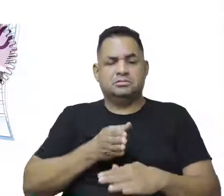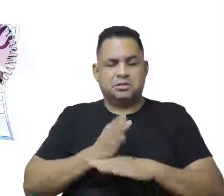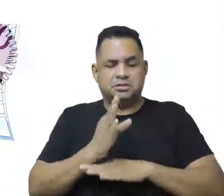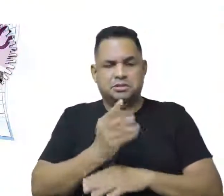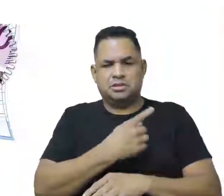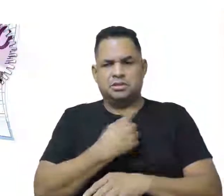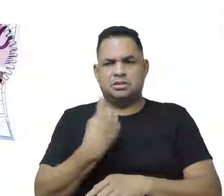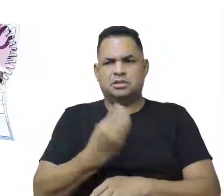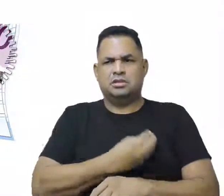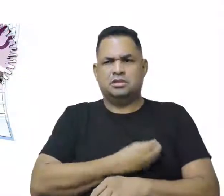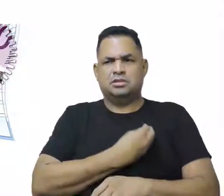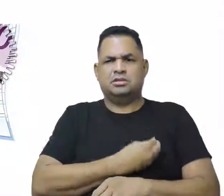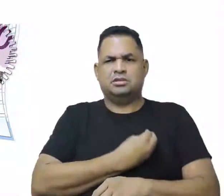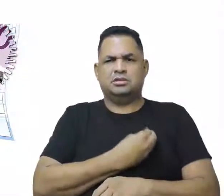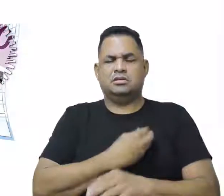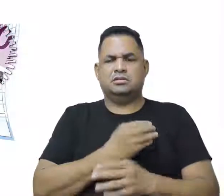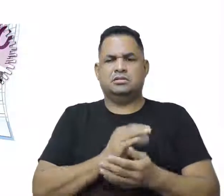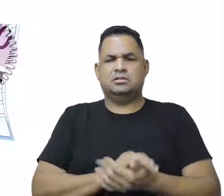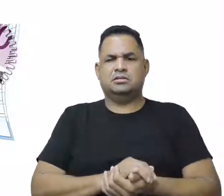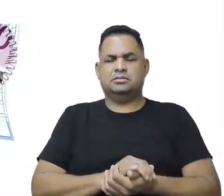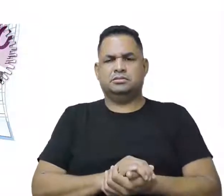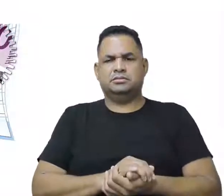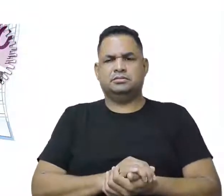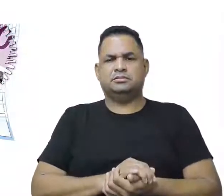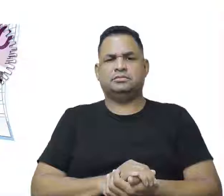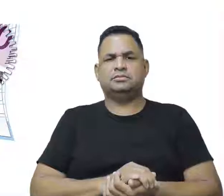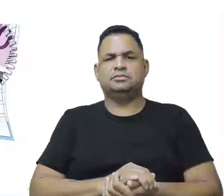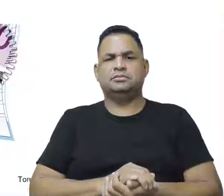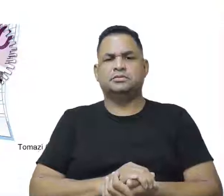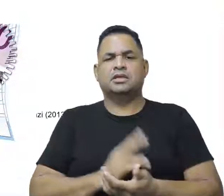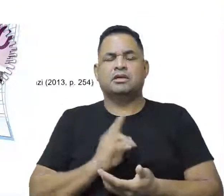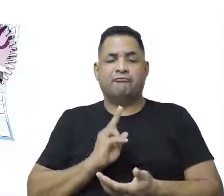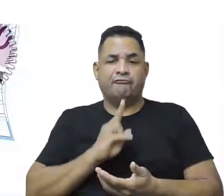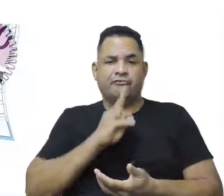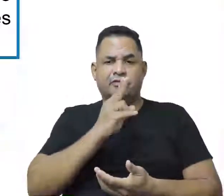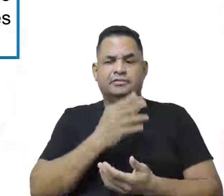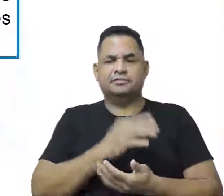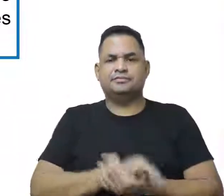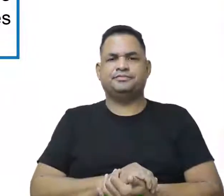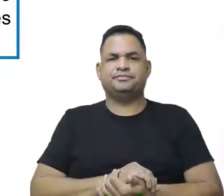vidas de uma forma muito forte, né?